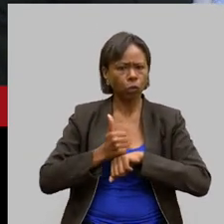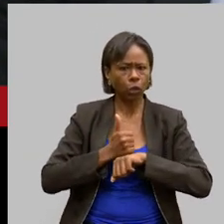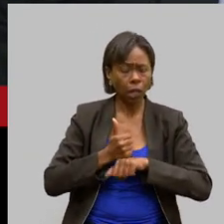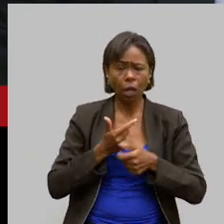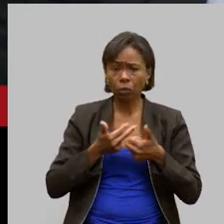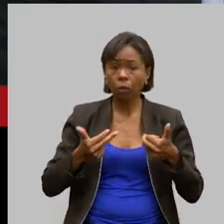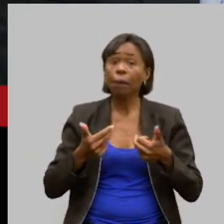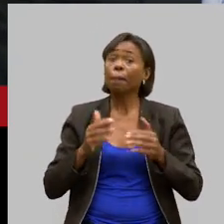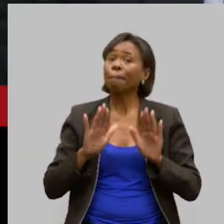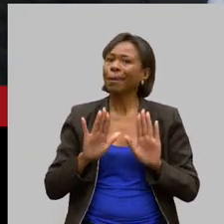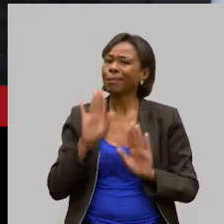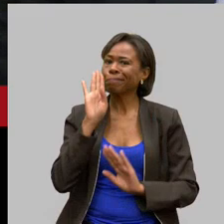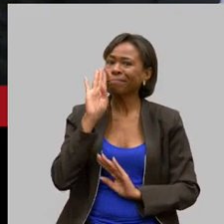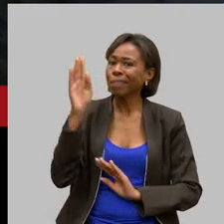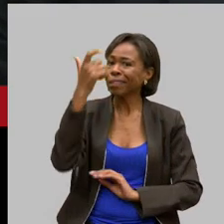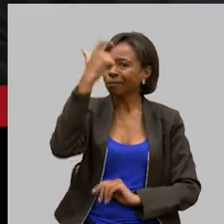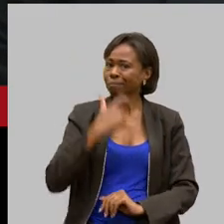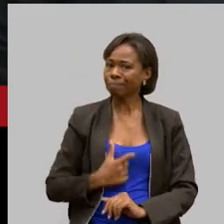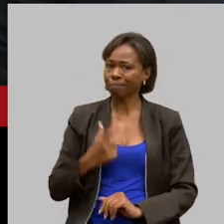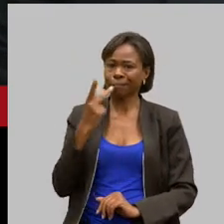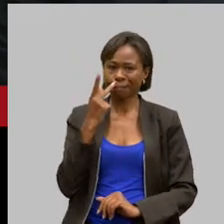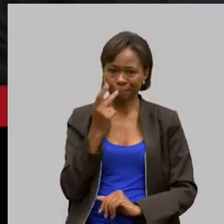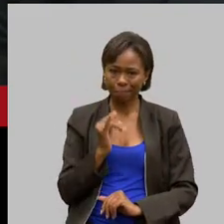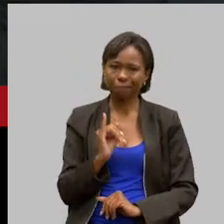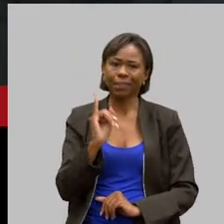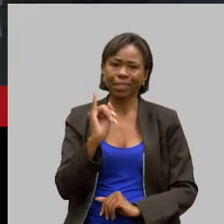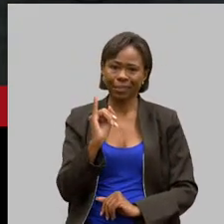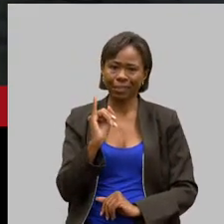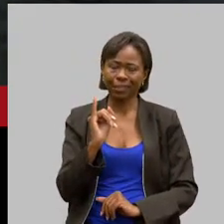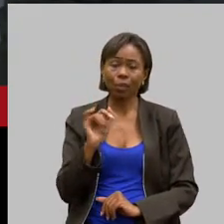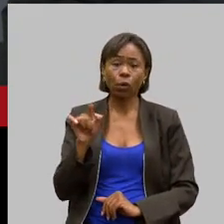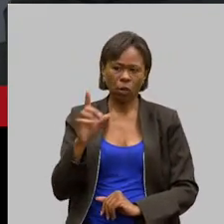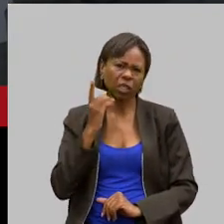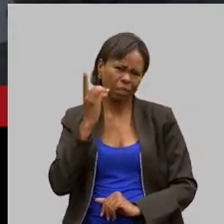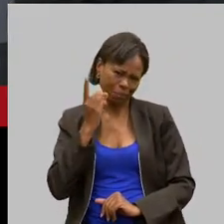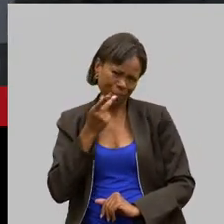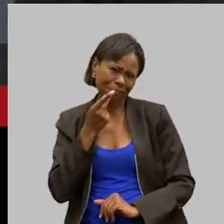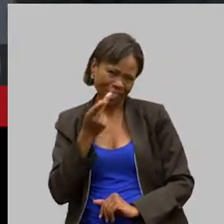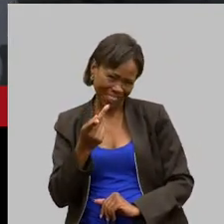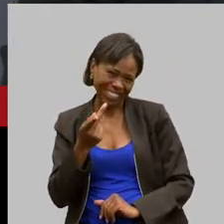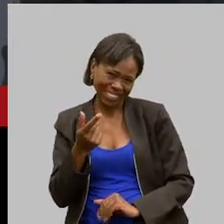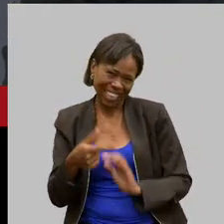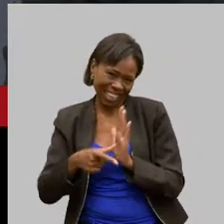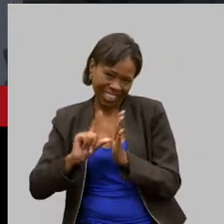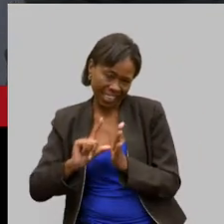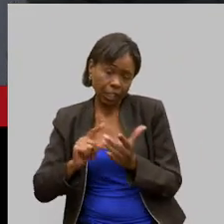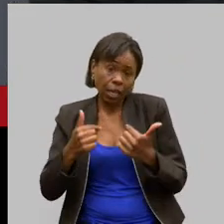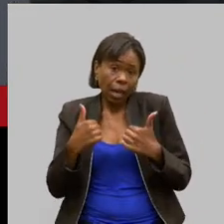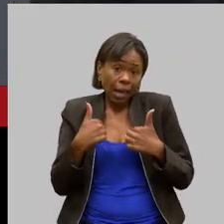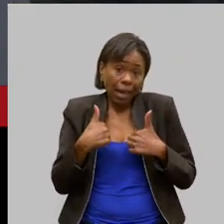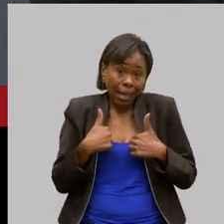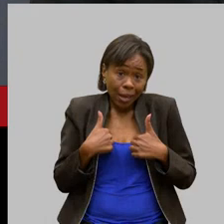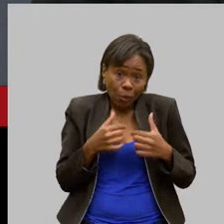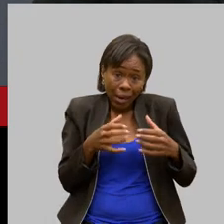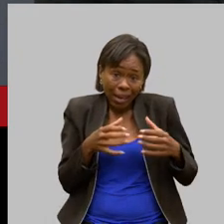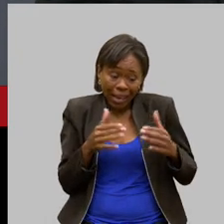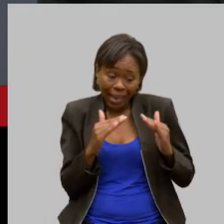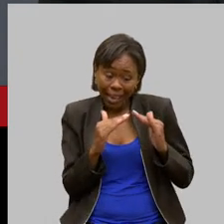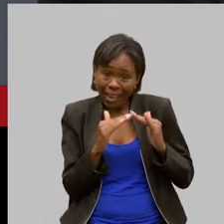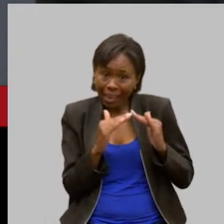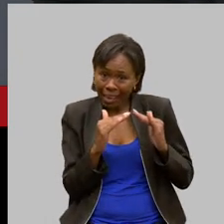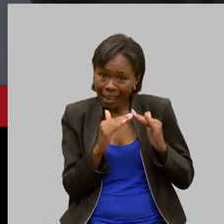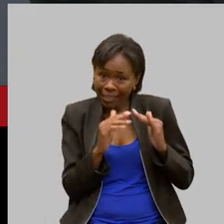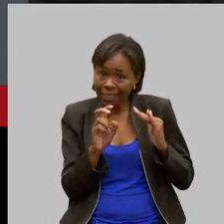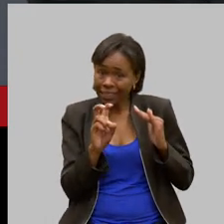pai pois como o deputado já adiantou já deu um spoiler eu sou eu tenho um pequeno time em casa de cinco